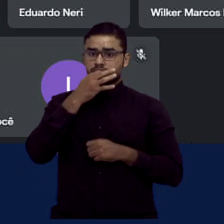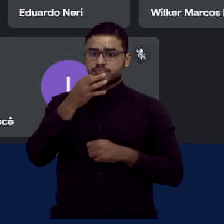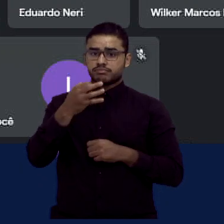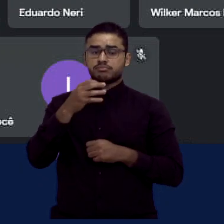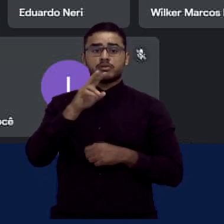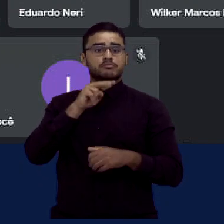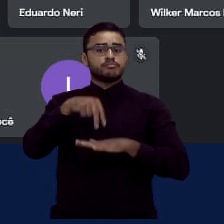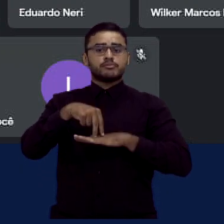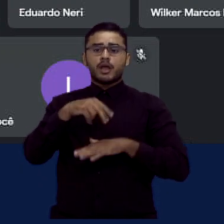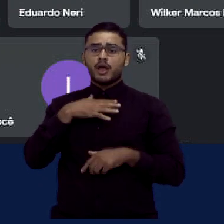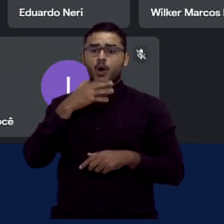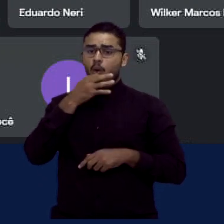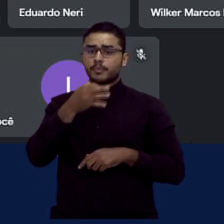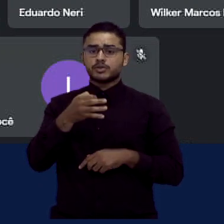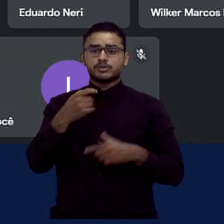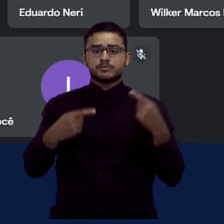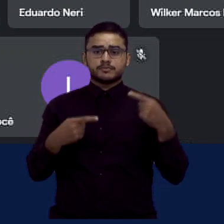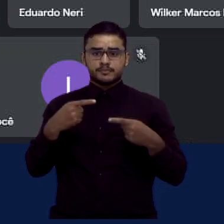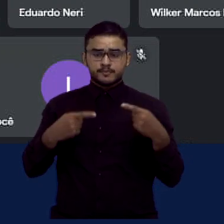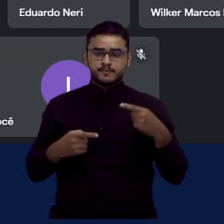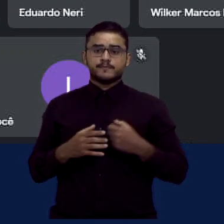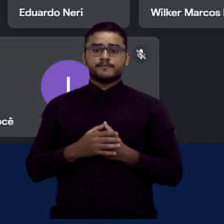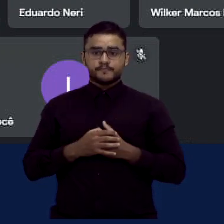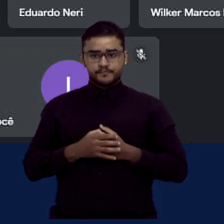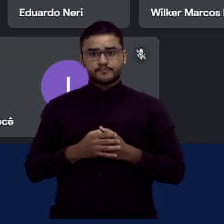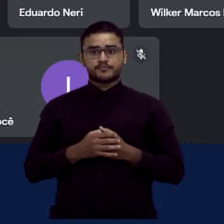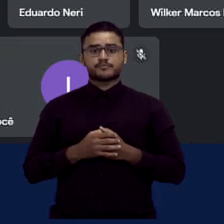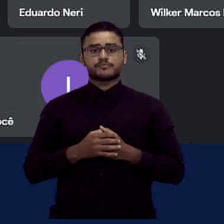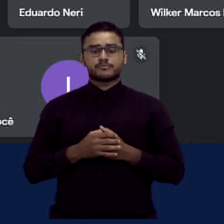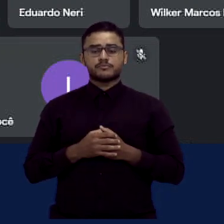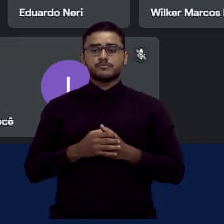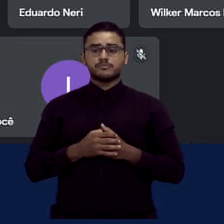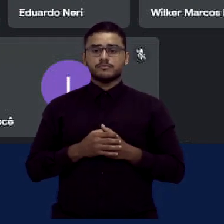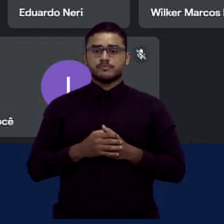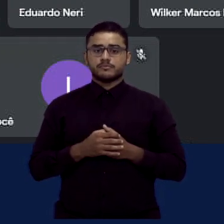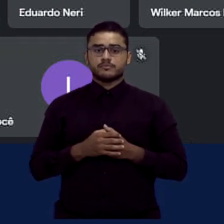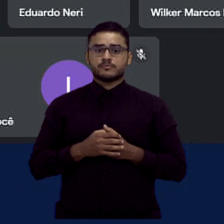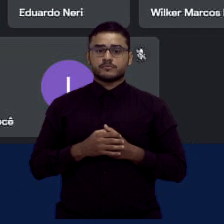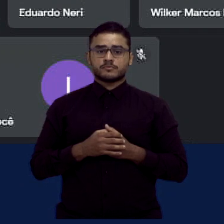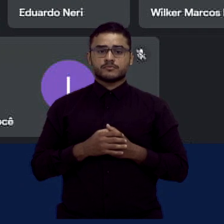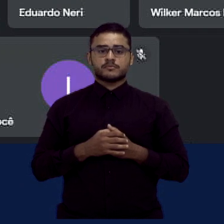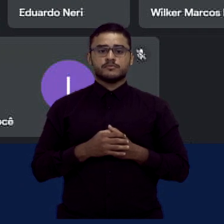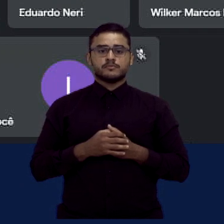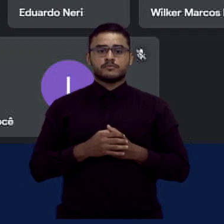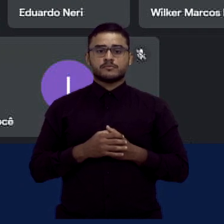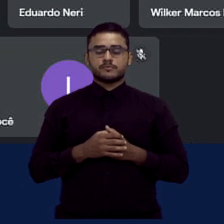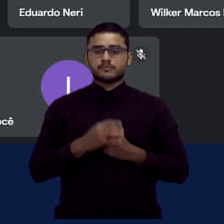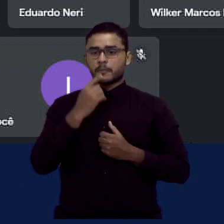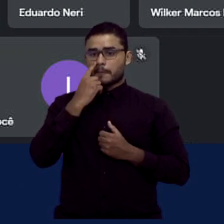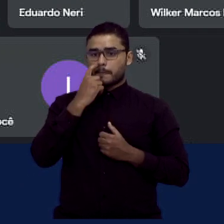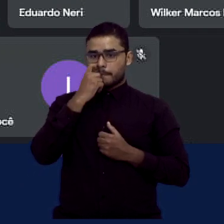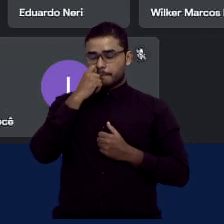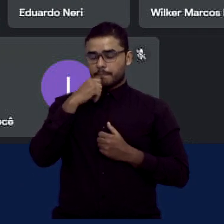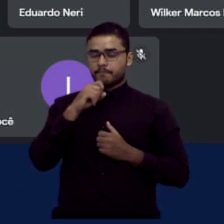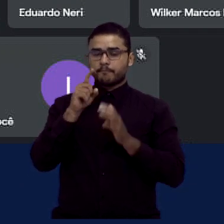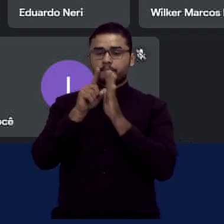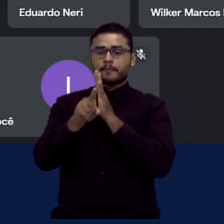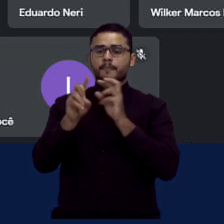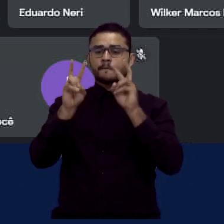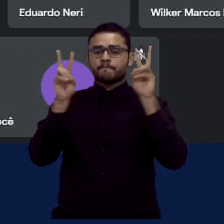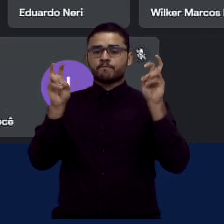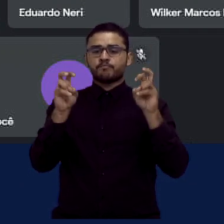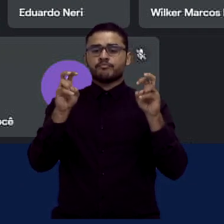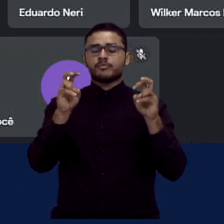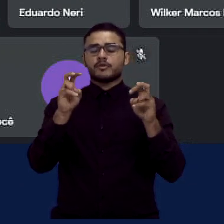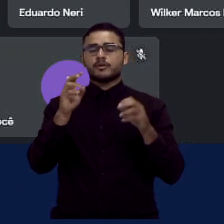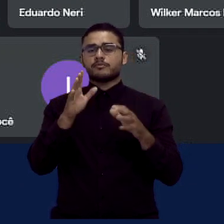Enfim, aí ele perguntou, a gente compreende o contexto com poucas imagens, sem sombra de dúvida. Você tem alguma história para comentar? Eu acho que eu comentei